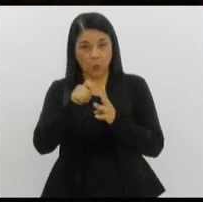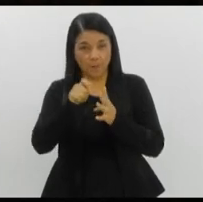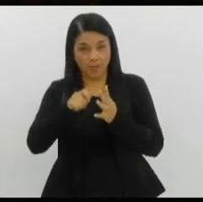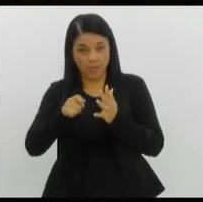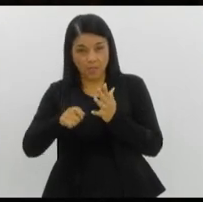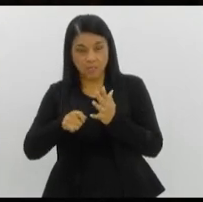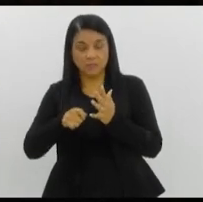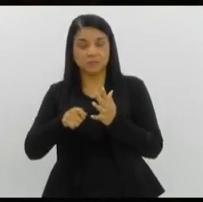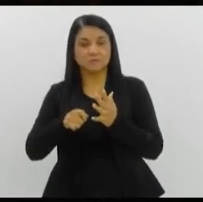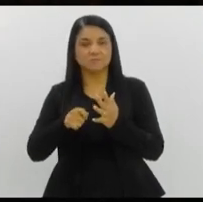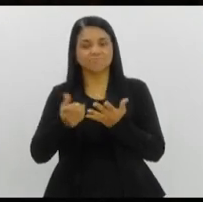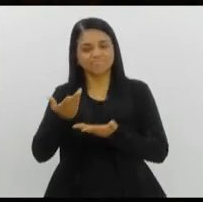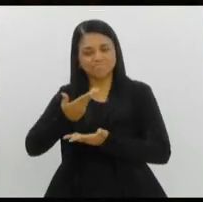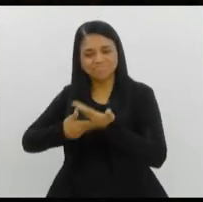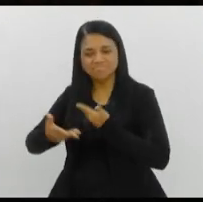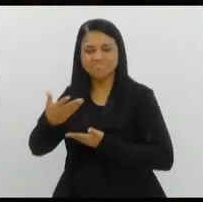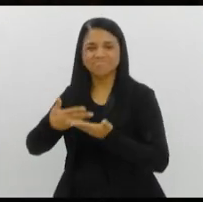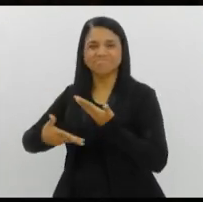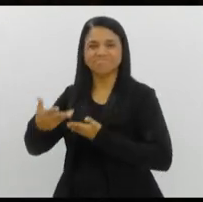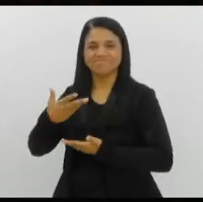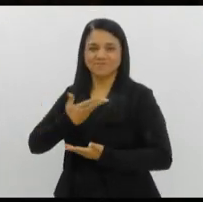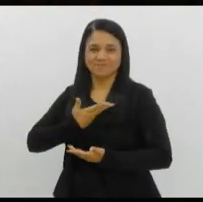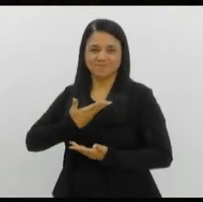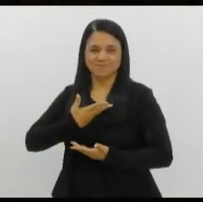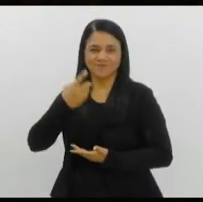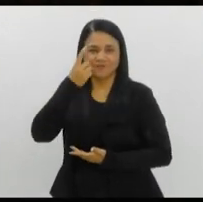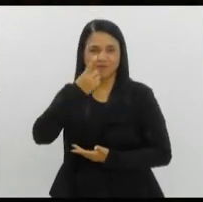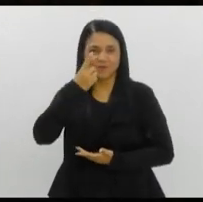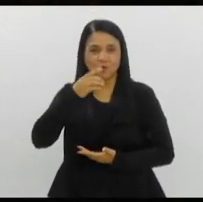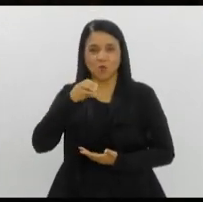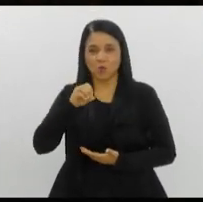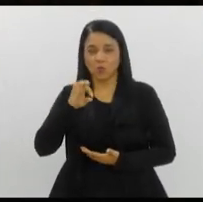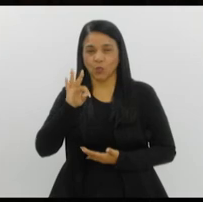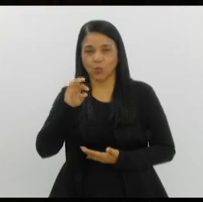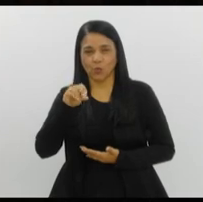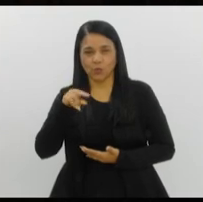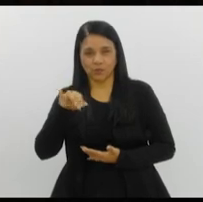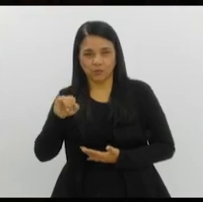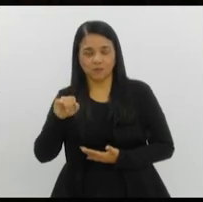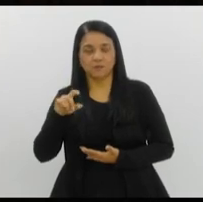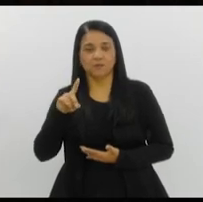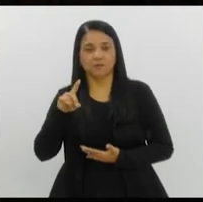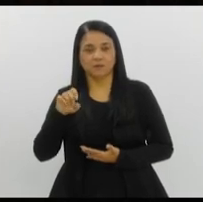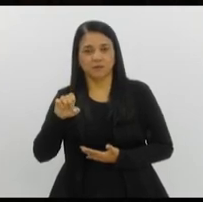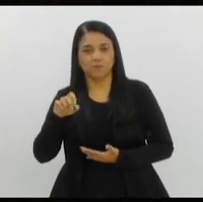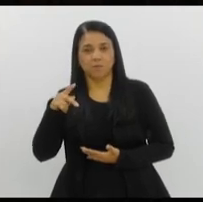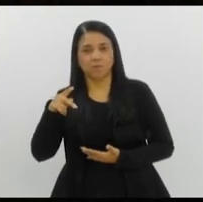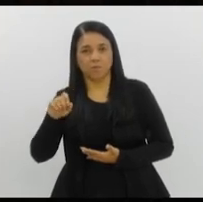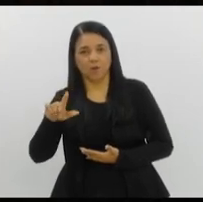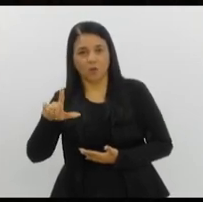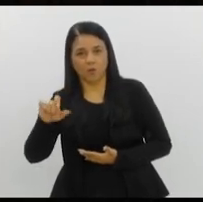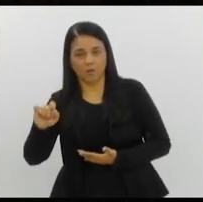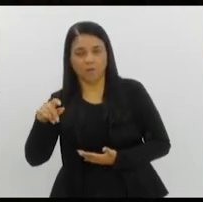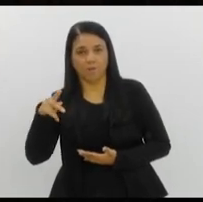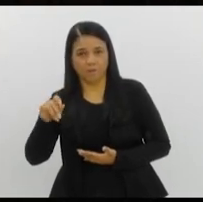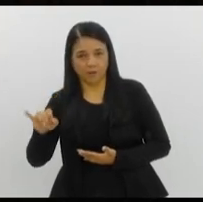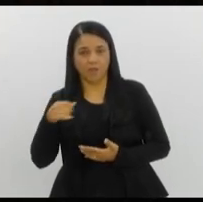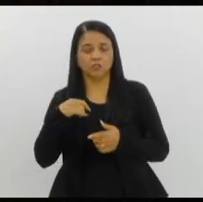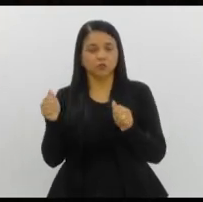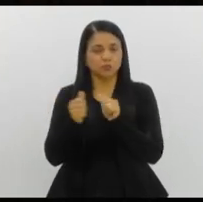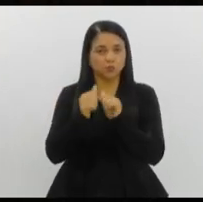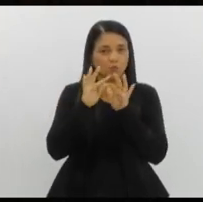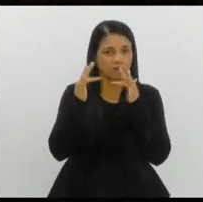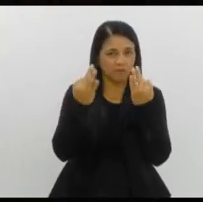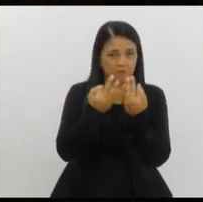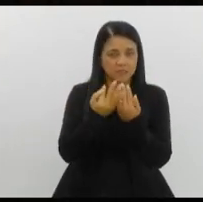muito sadia e amigável com o deputado Otônio de Paula Pai, com a sua família. Tive o prazer de ter ao meu